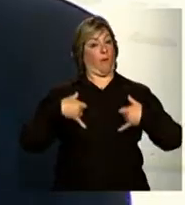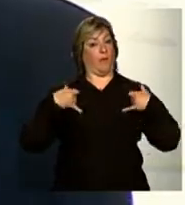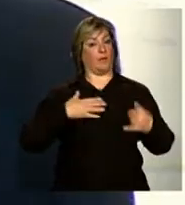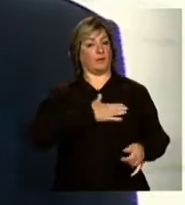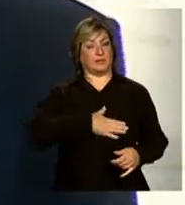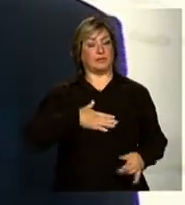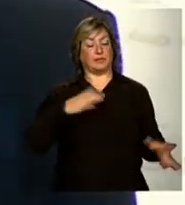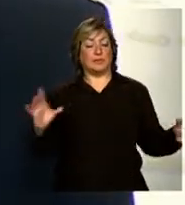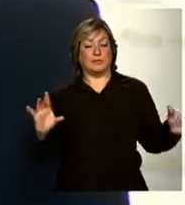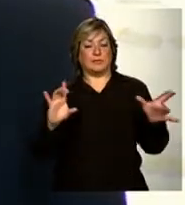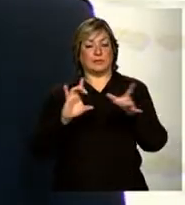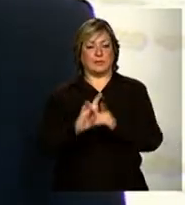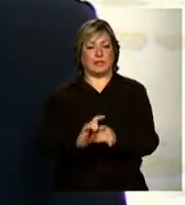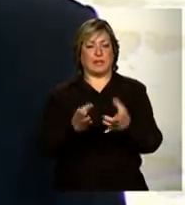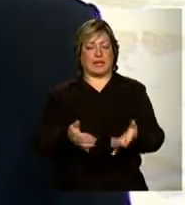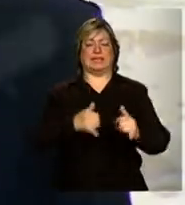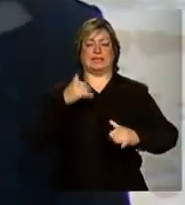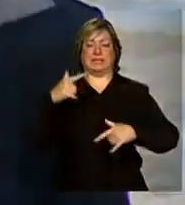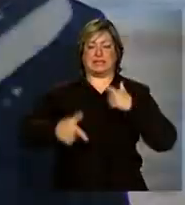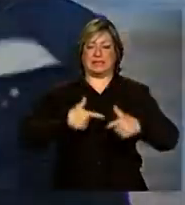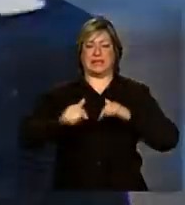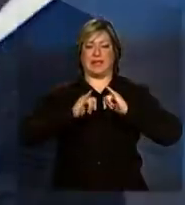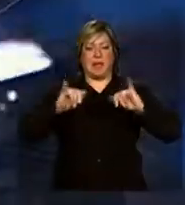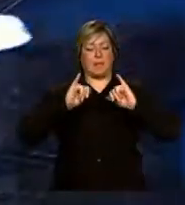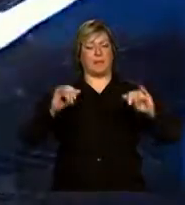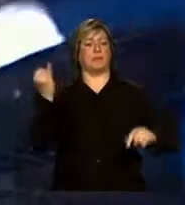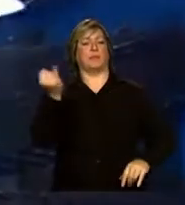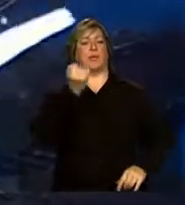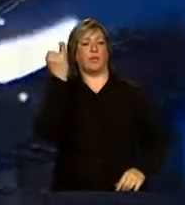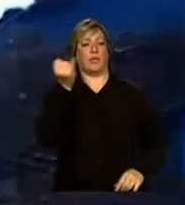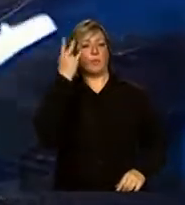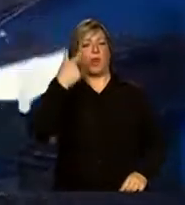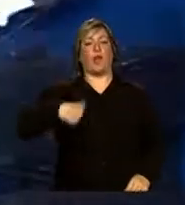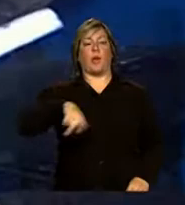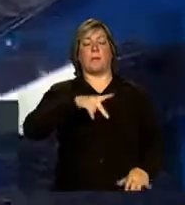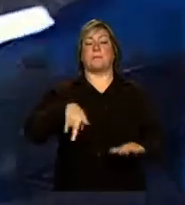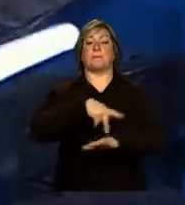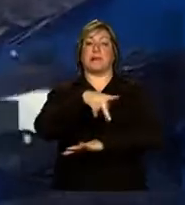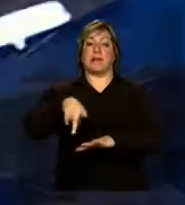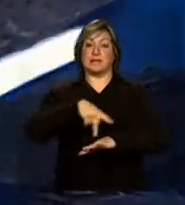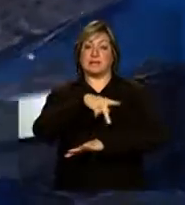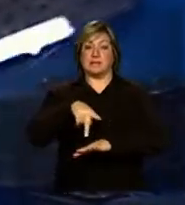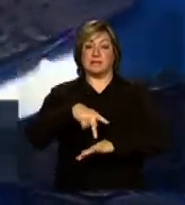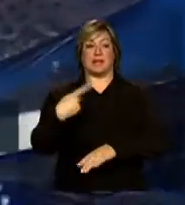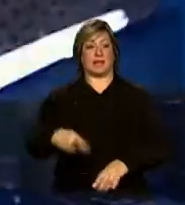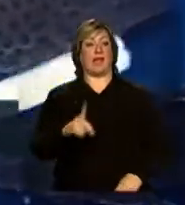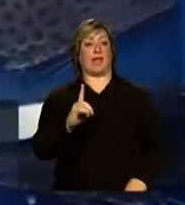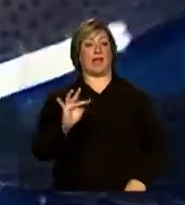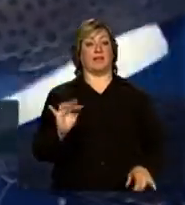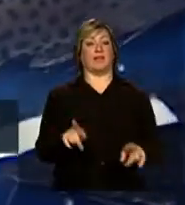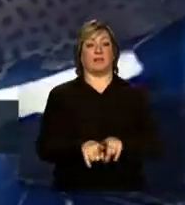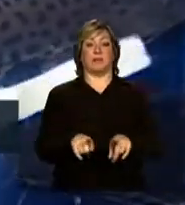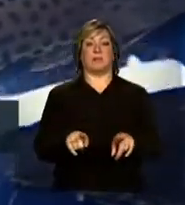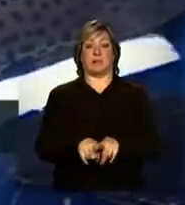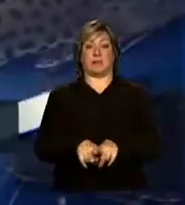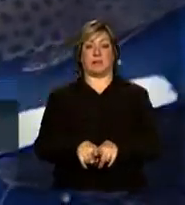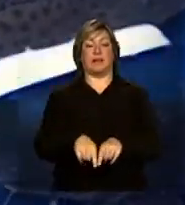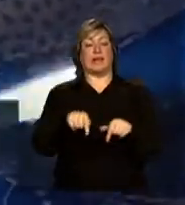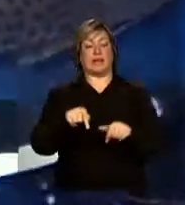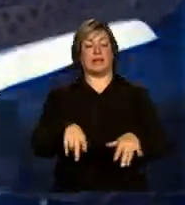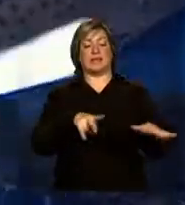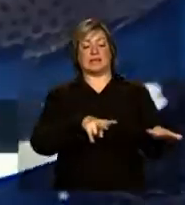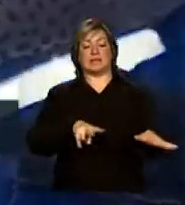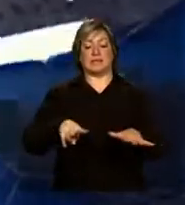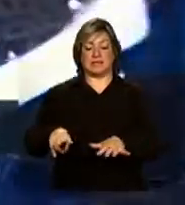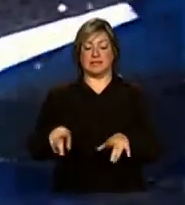Não somarmos a essa campanha que é muito importante para o nosso país é muito importante para o Distrito Federal essa semana